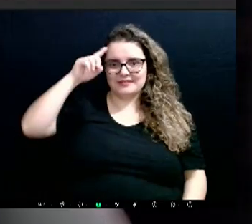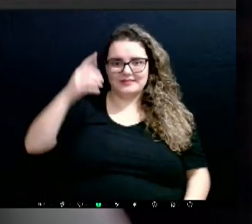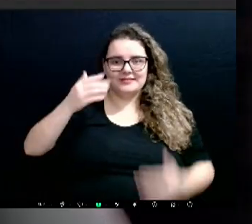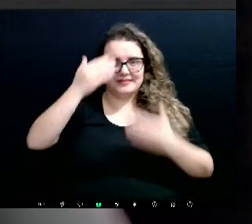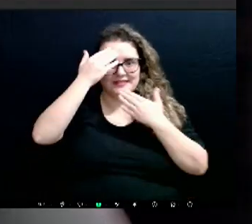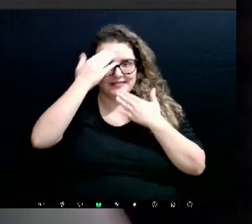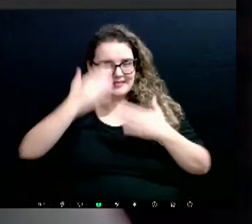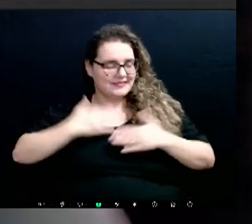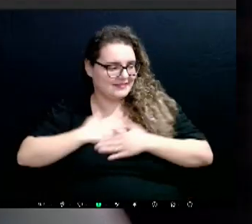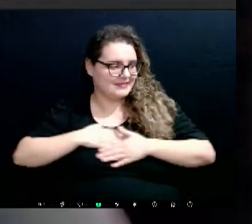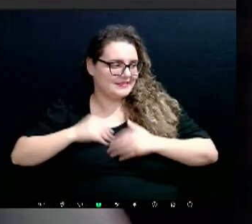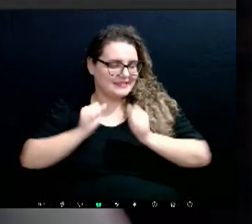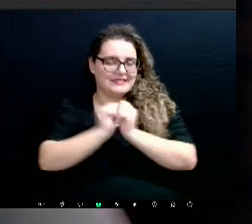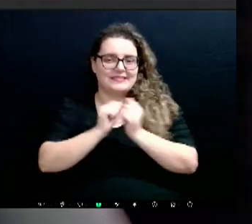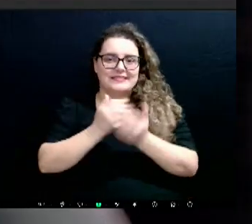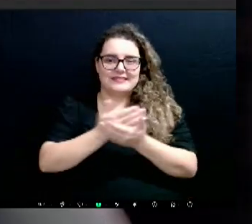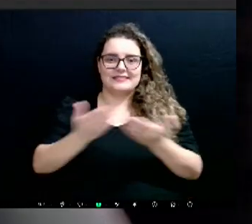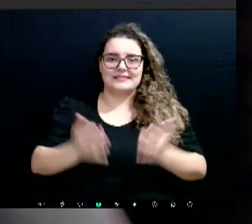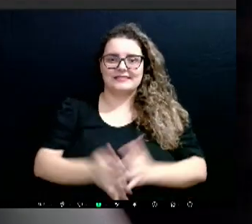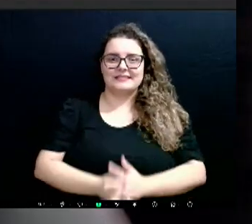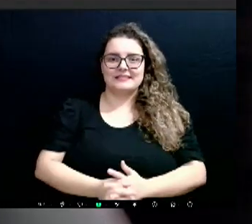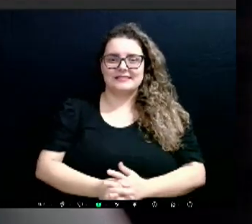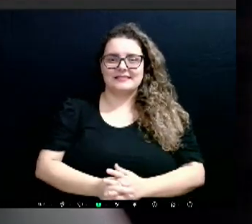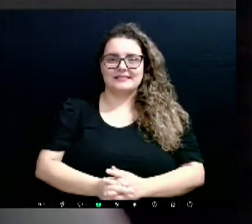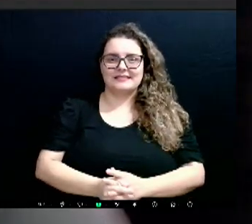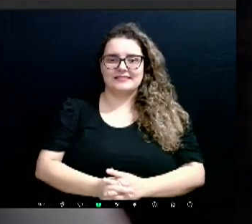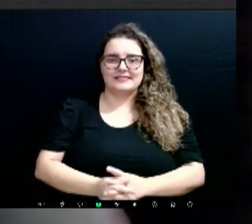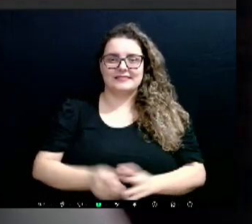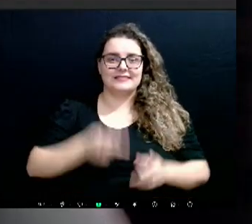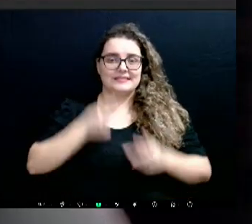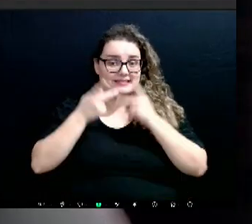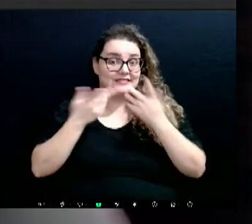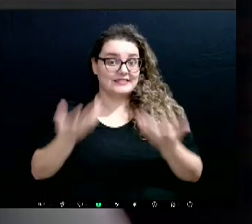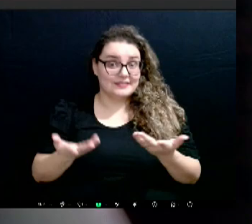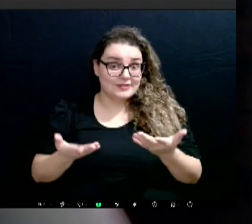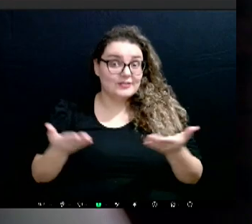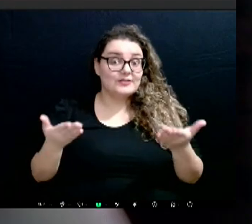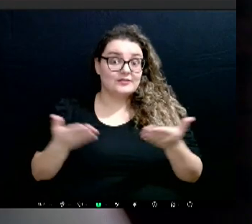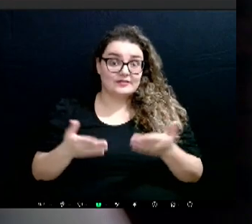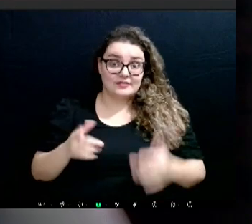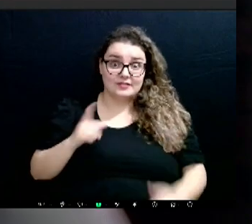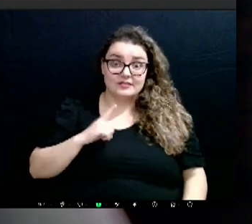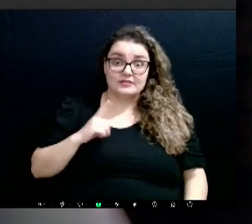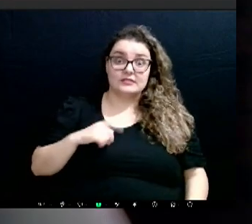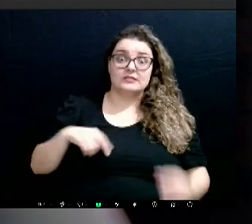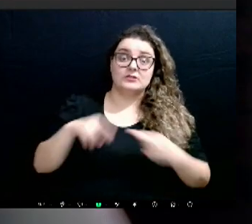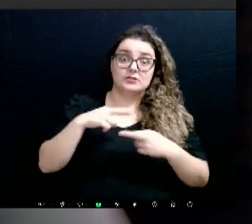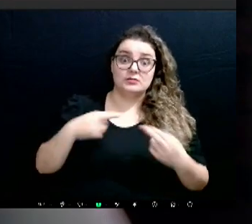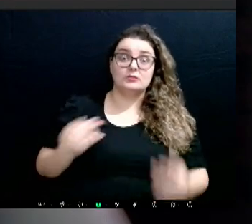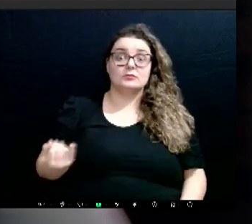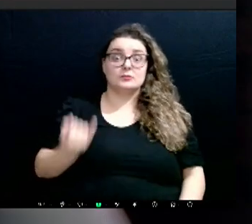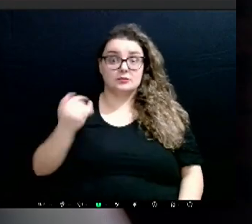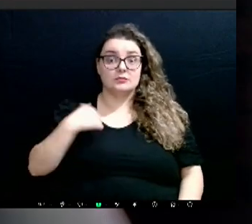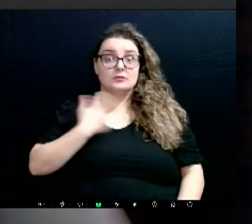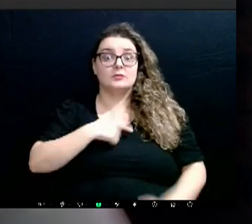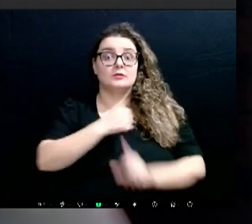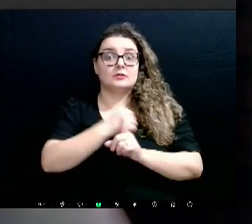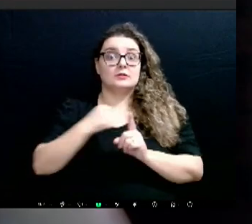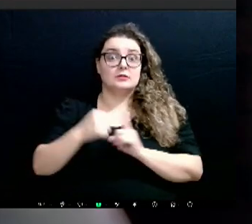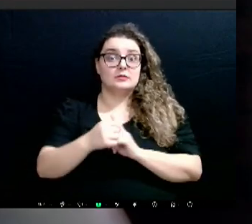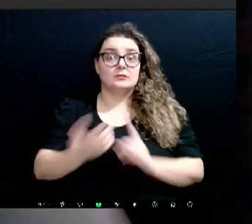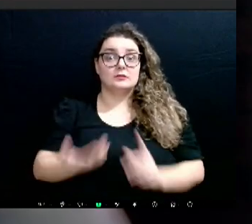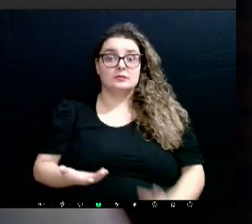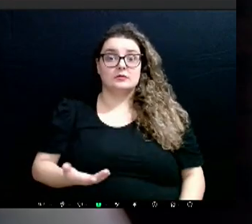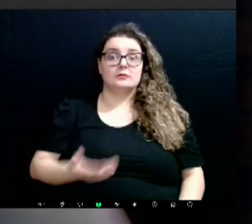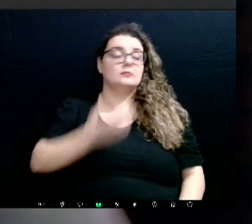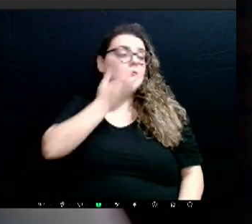com vocês. E eu quero falar um pouquinho, então, né, que hoje tem sido uma questão muito importante na nossa sociedade, tanto para a criança, como